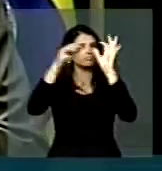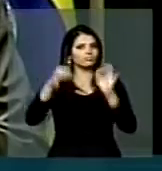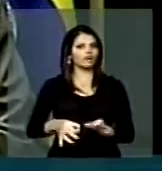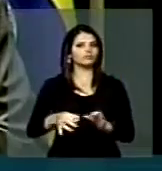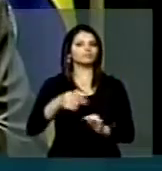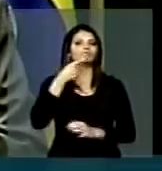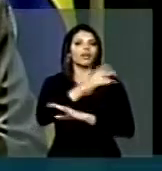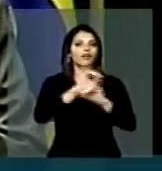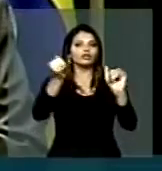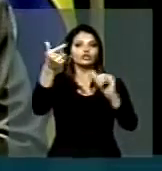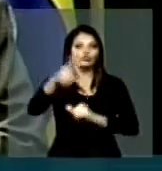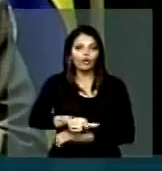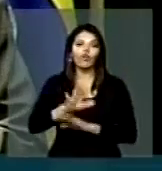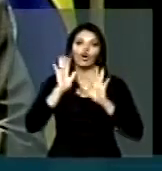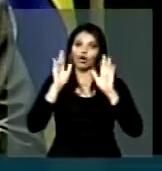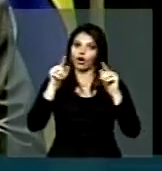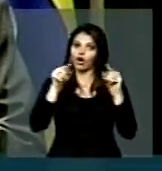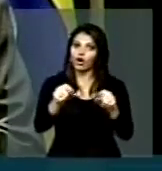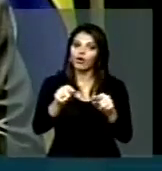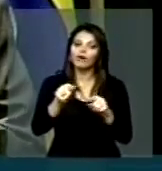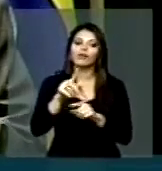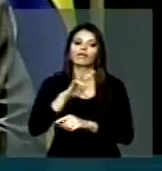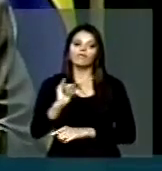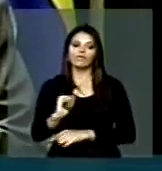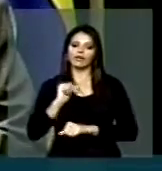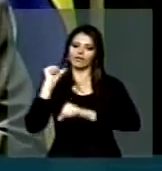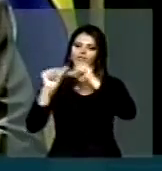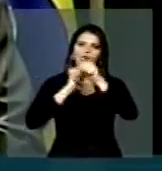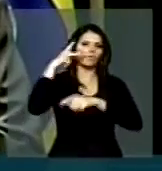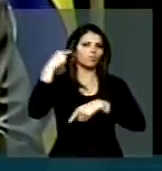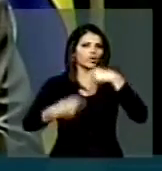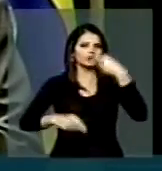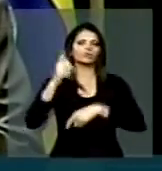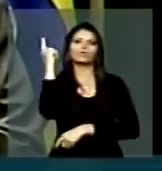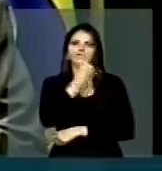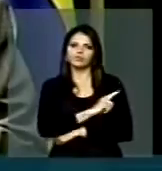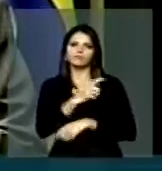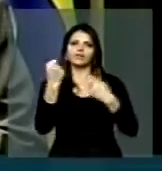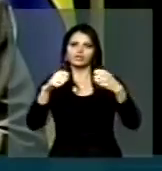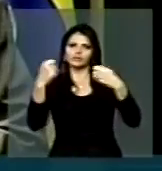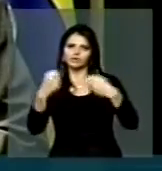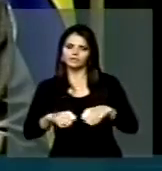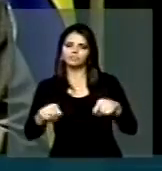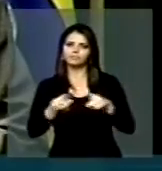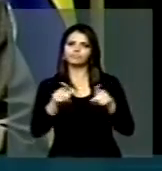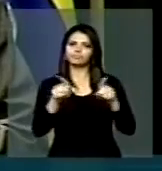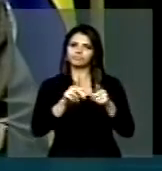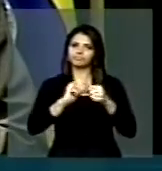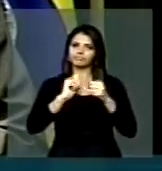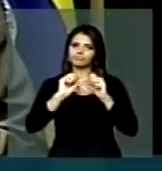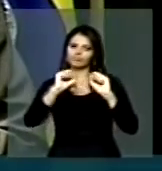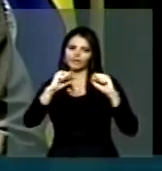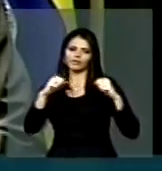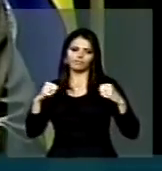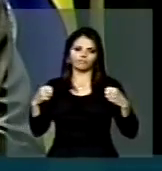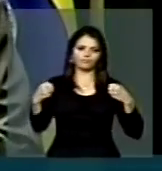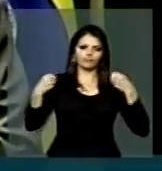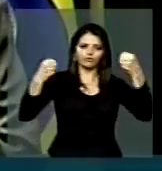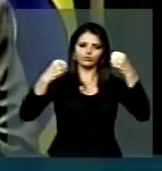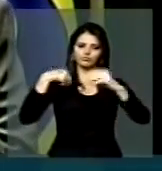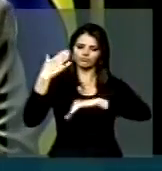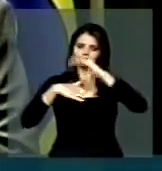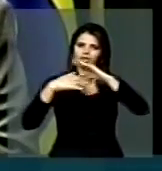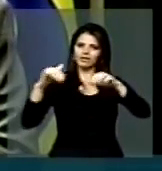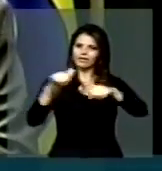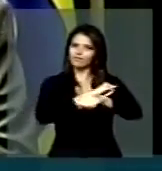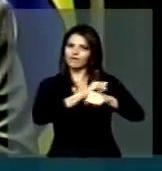de novo ao país, olha, não só vamos ter que fazer uma reforma política, vamos ter que fazer de novo um impulso grande na